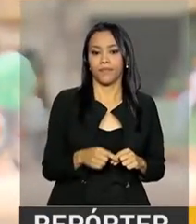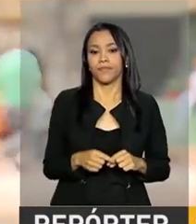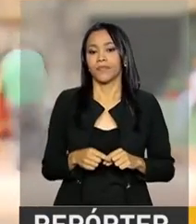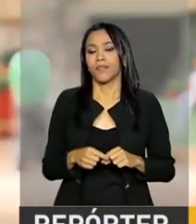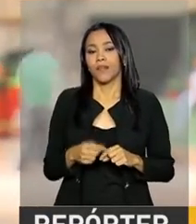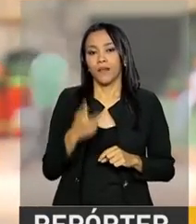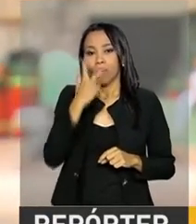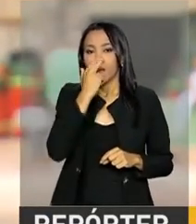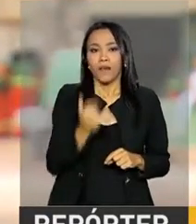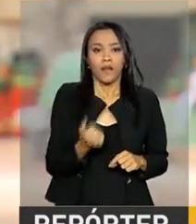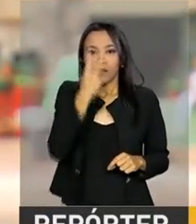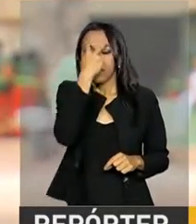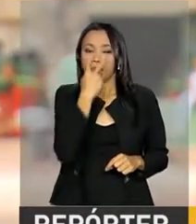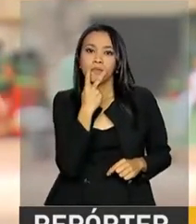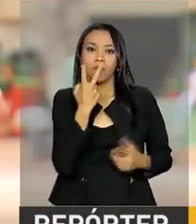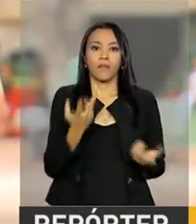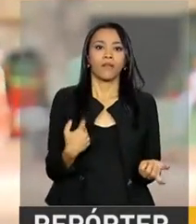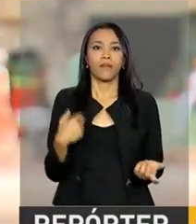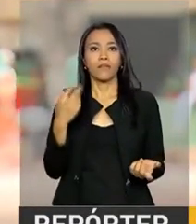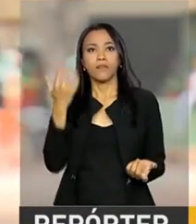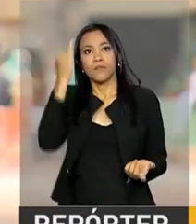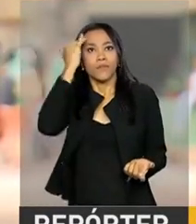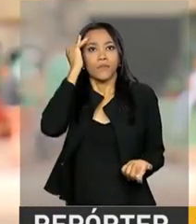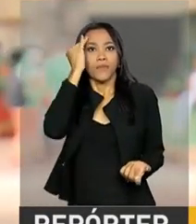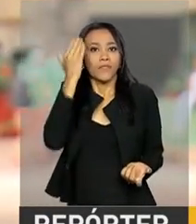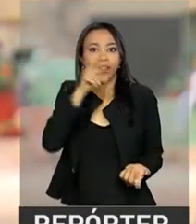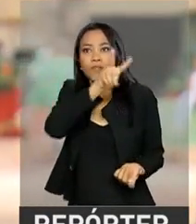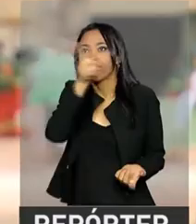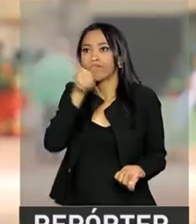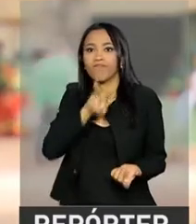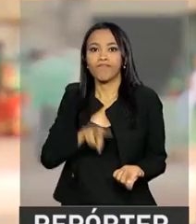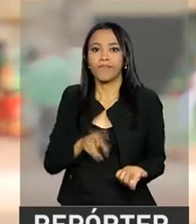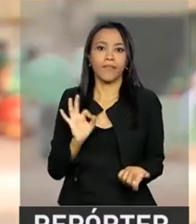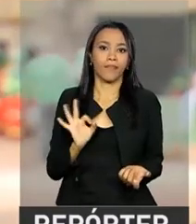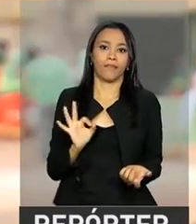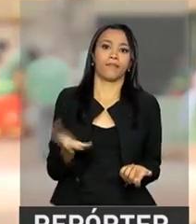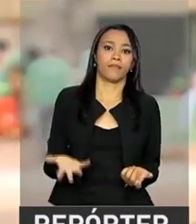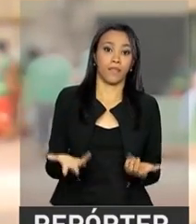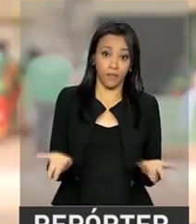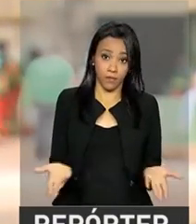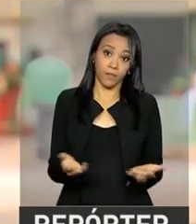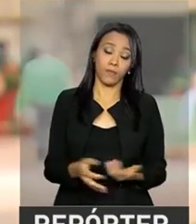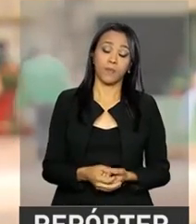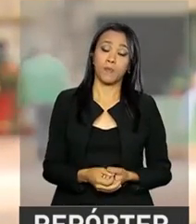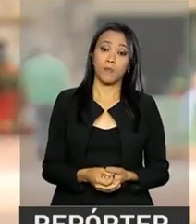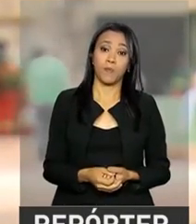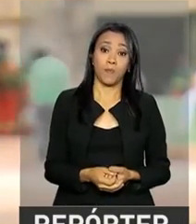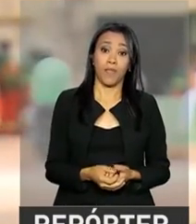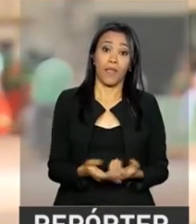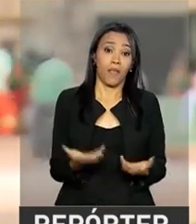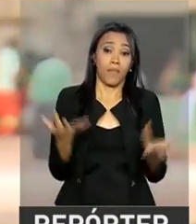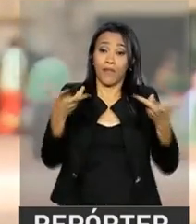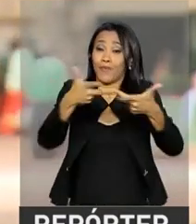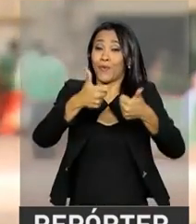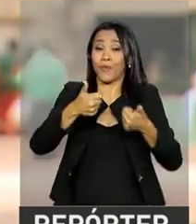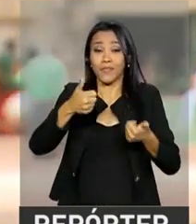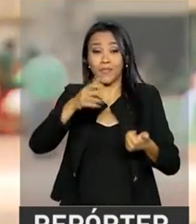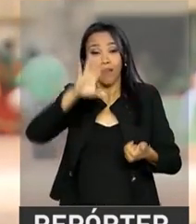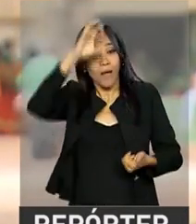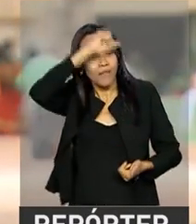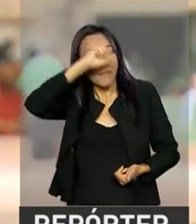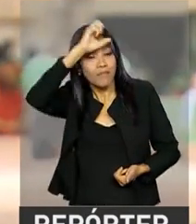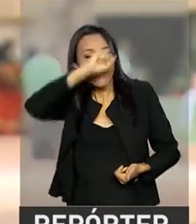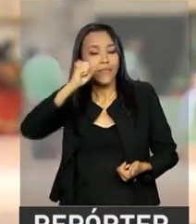pega né quem pagava nada pelo saber ler e escrever na então é uma coisa maravilhosa e